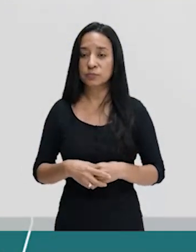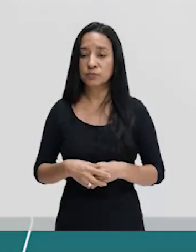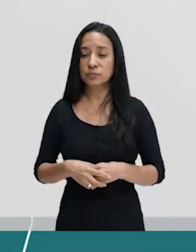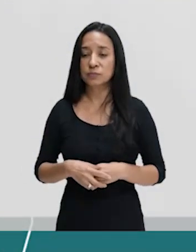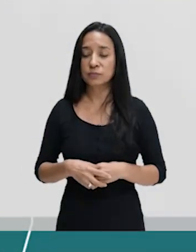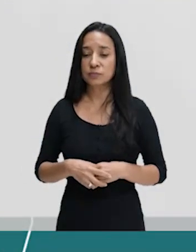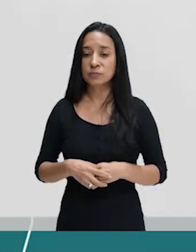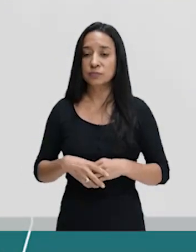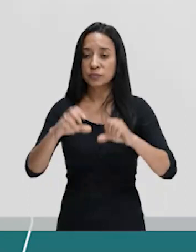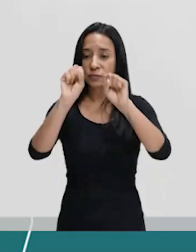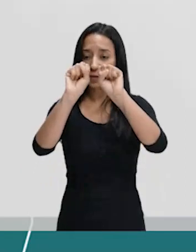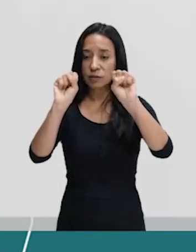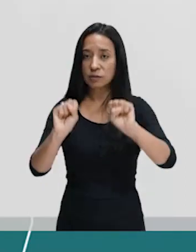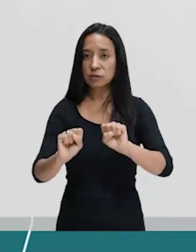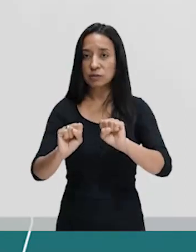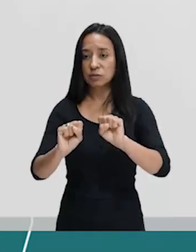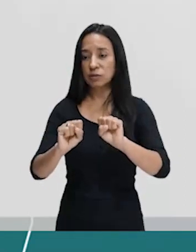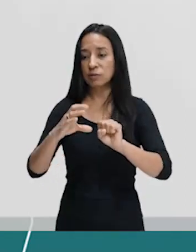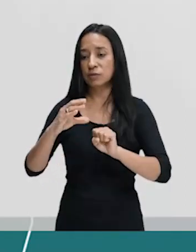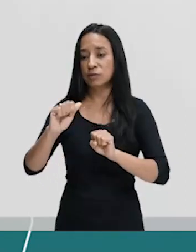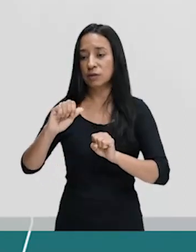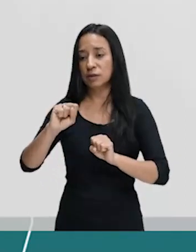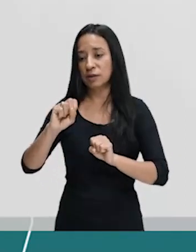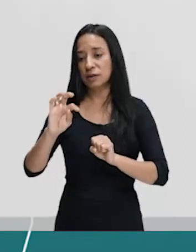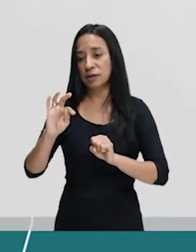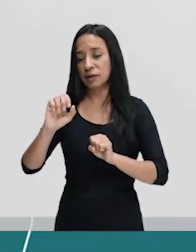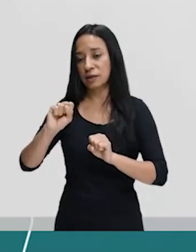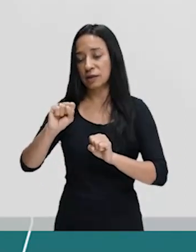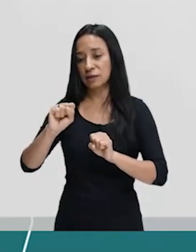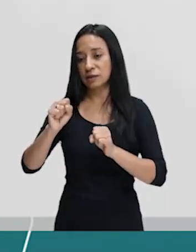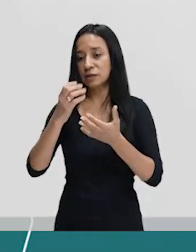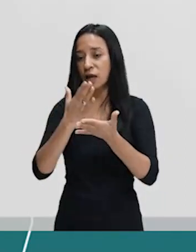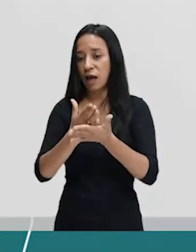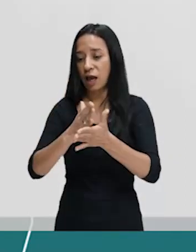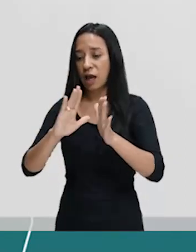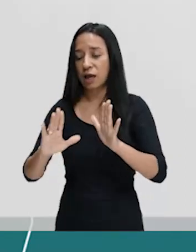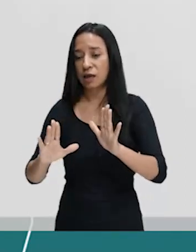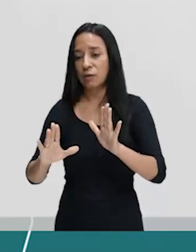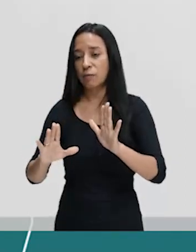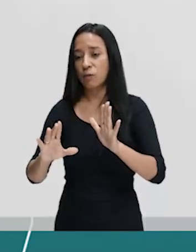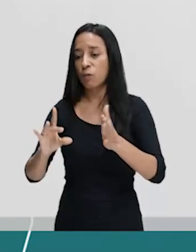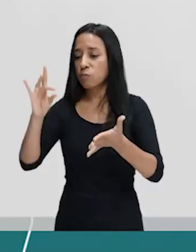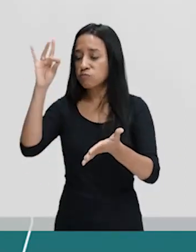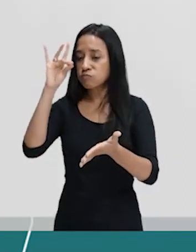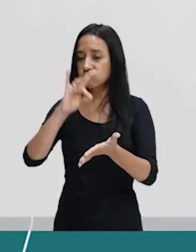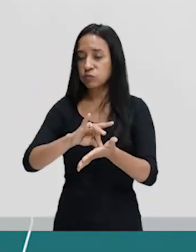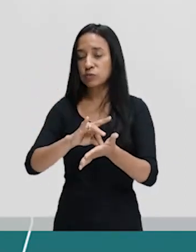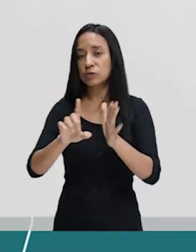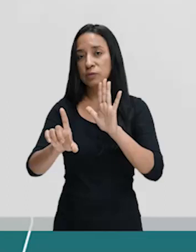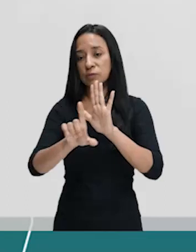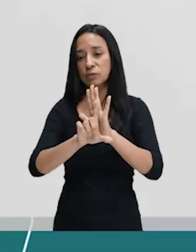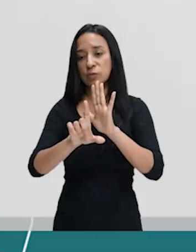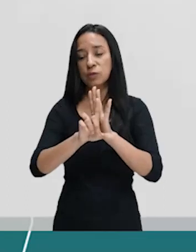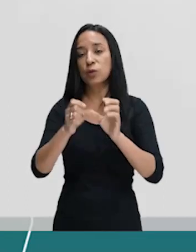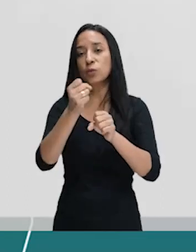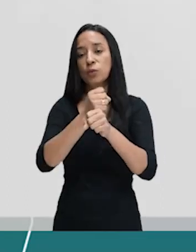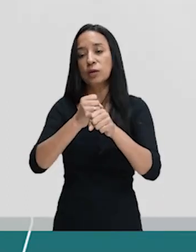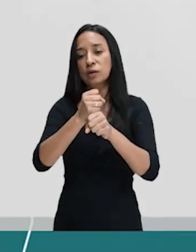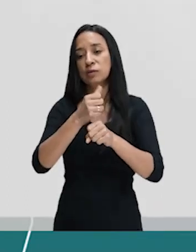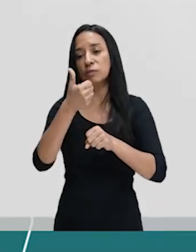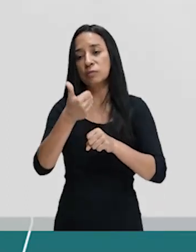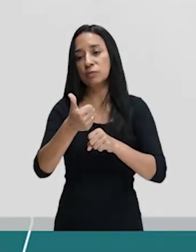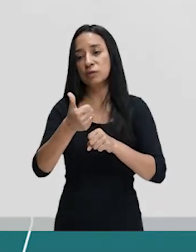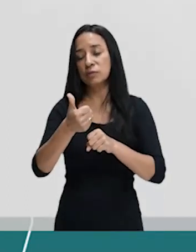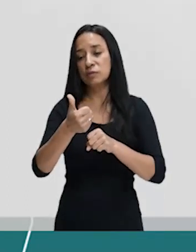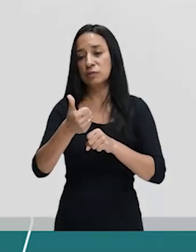Esse sistema de castas foi abolido oficialmente pela lei em 1947, faz